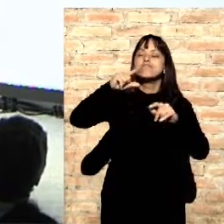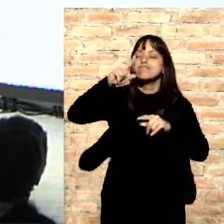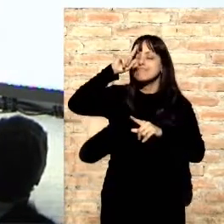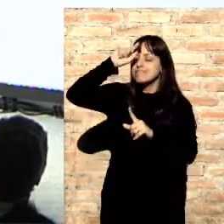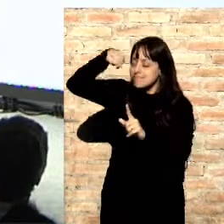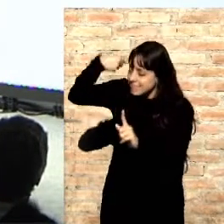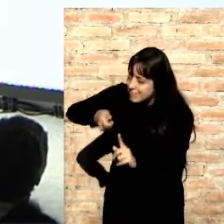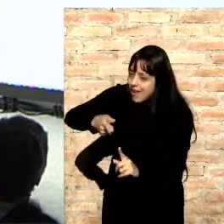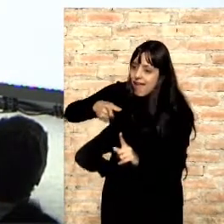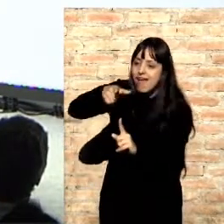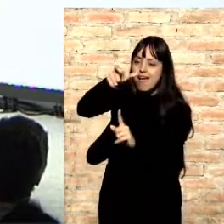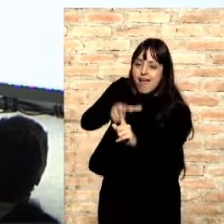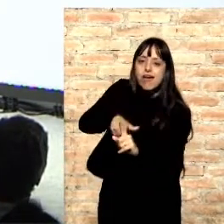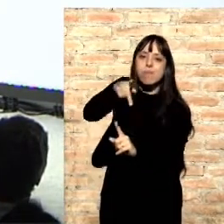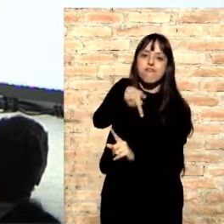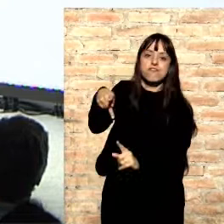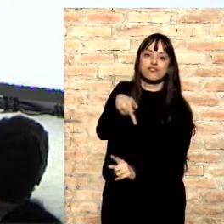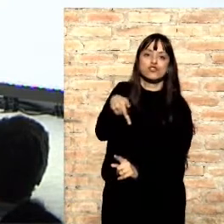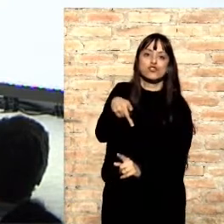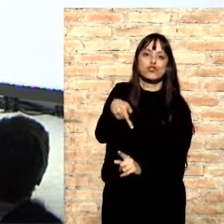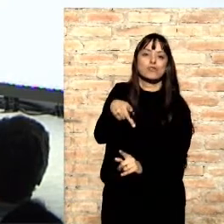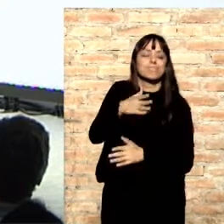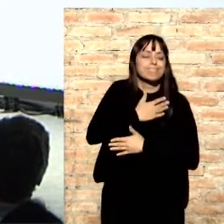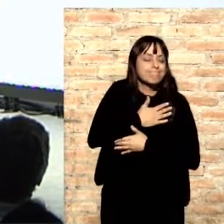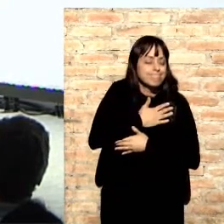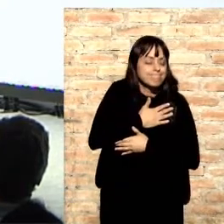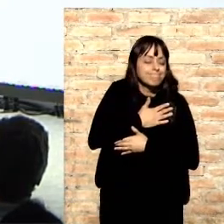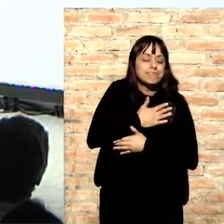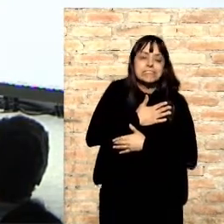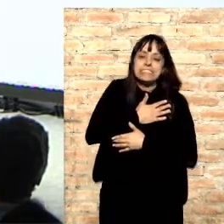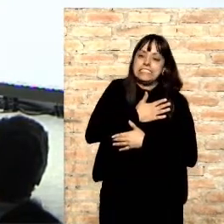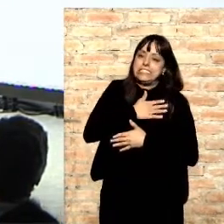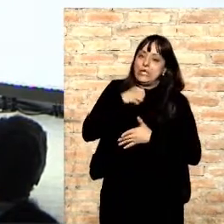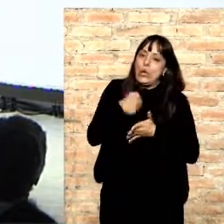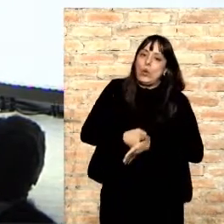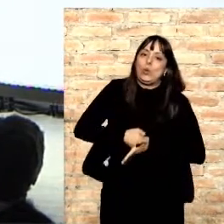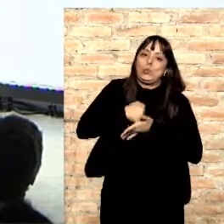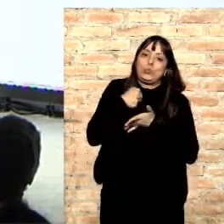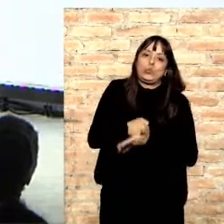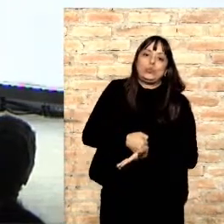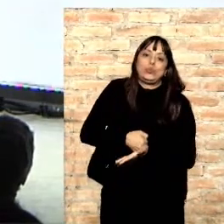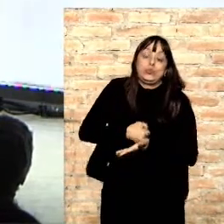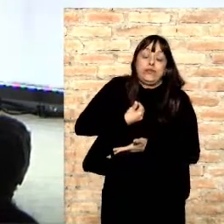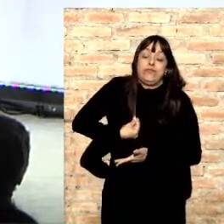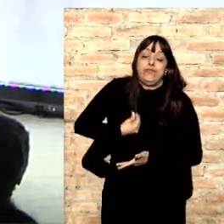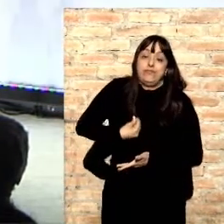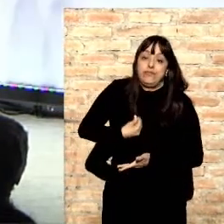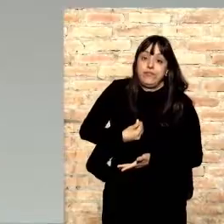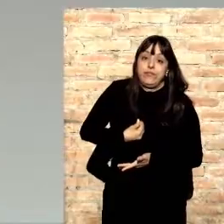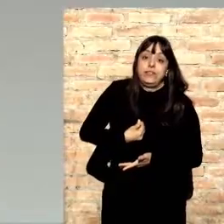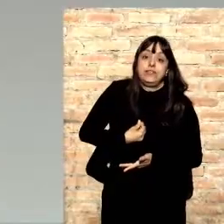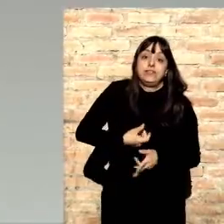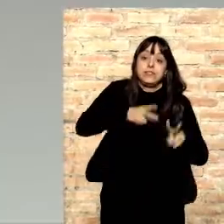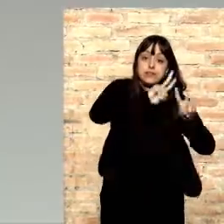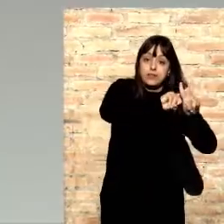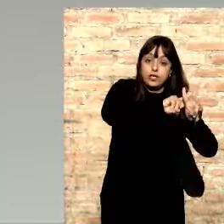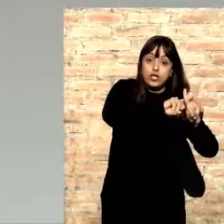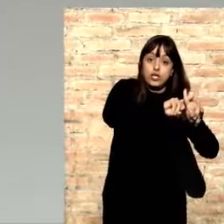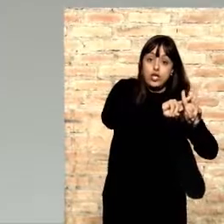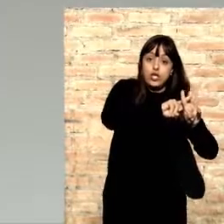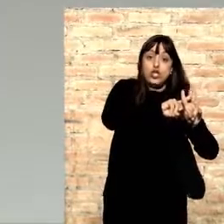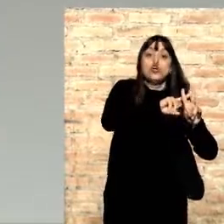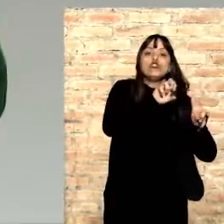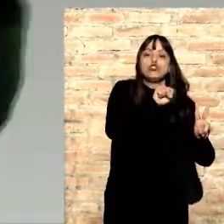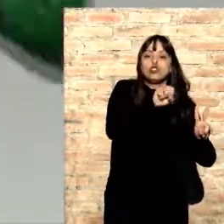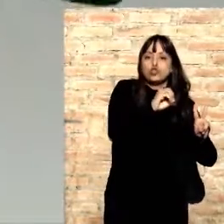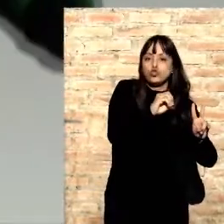porque eu acho professor nossa que guerreiro máximo eu ponho somos todos professores não só porque